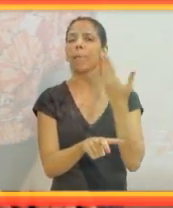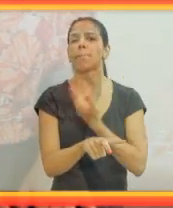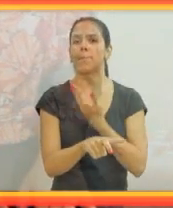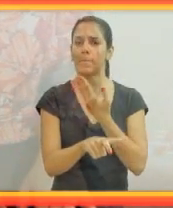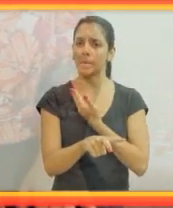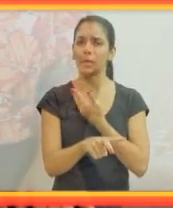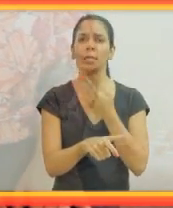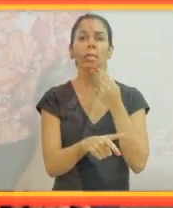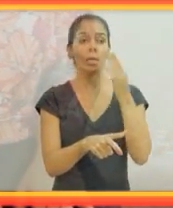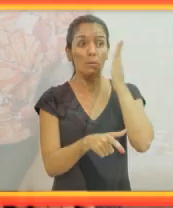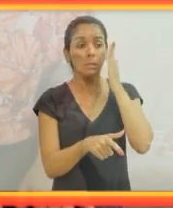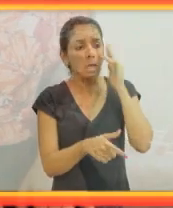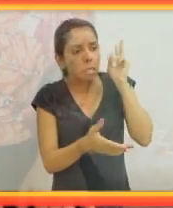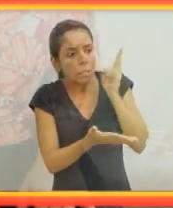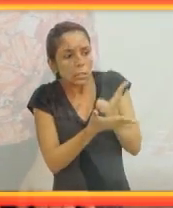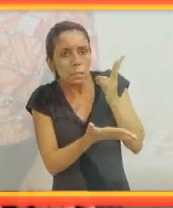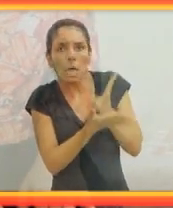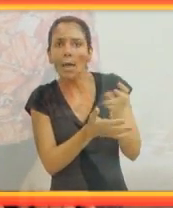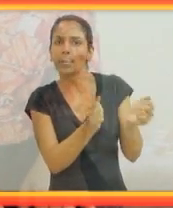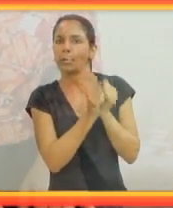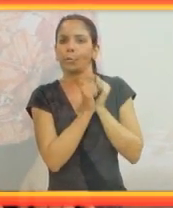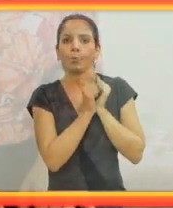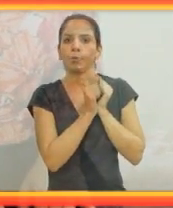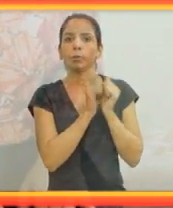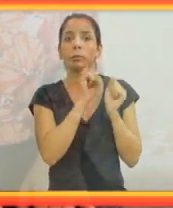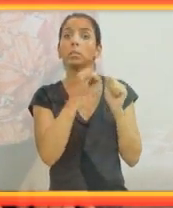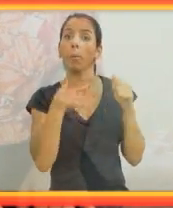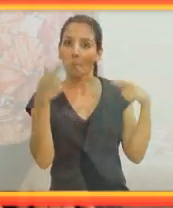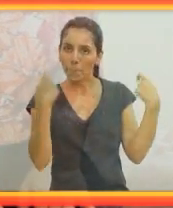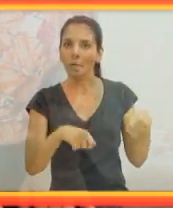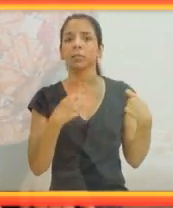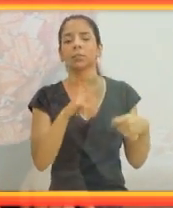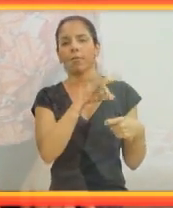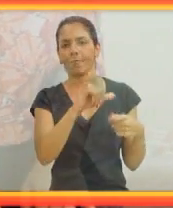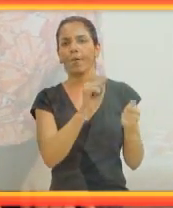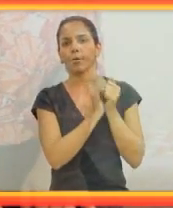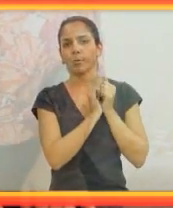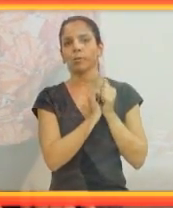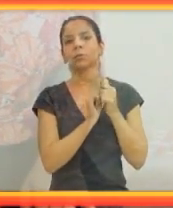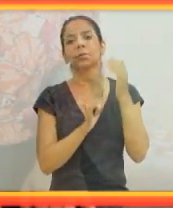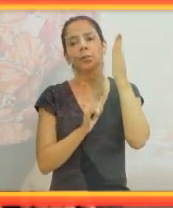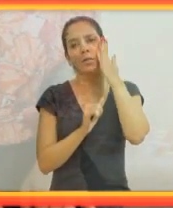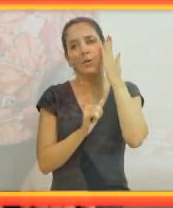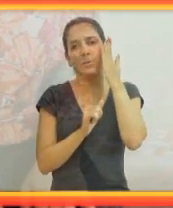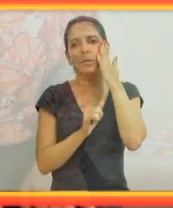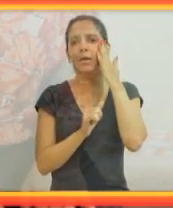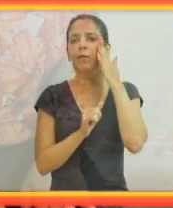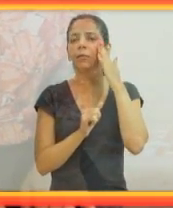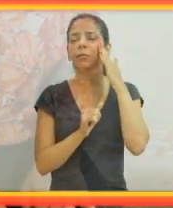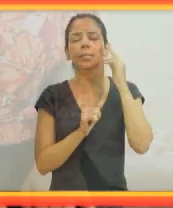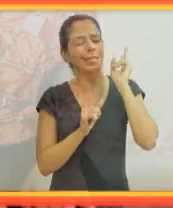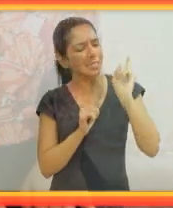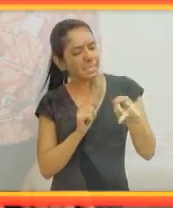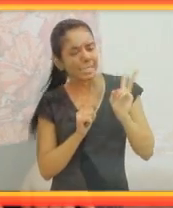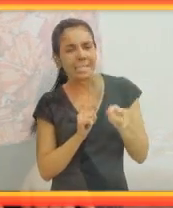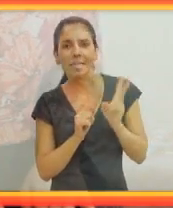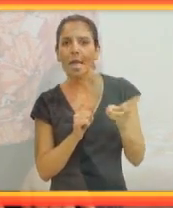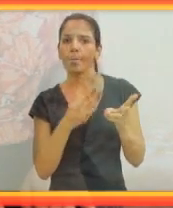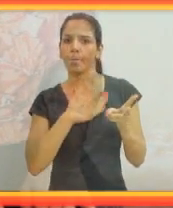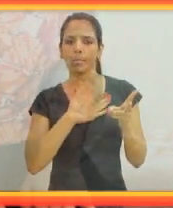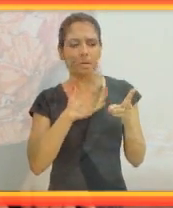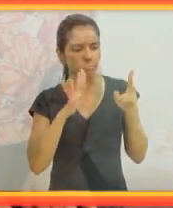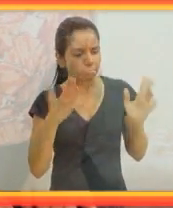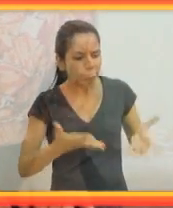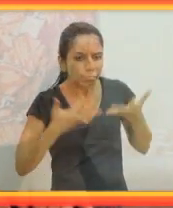aquela pessoa amiga que eu sei que está sempre lá, se eu precisar, que eu sei que está sempre